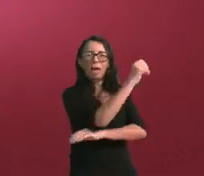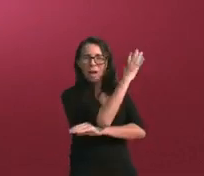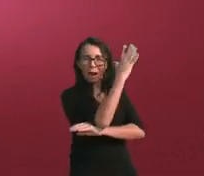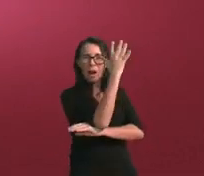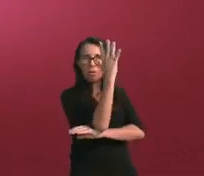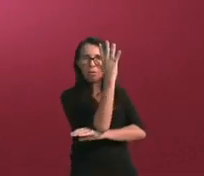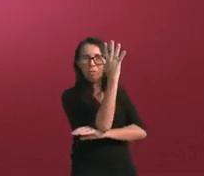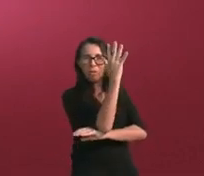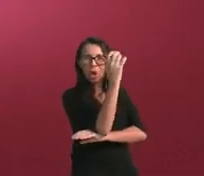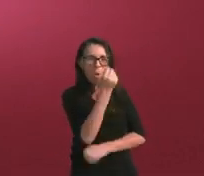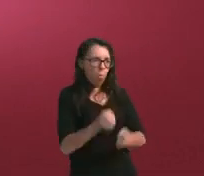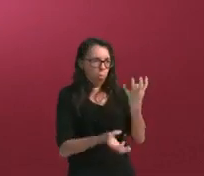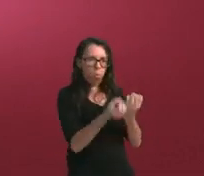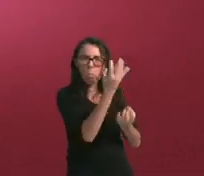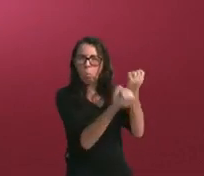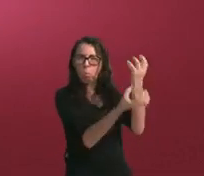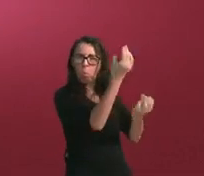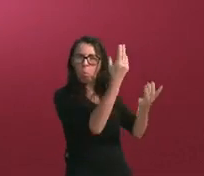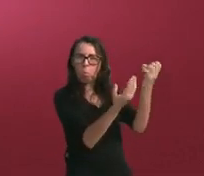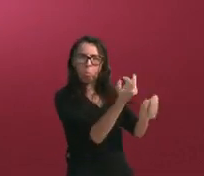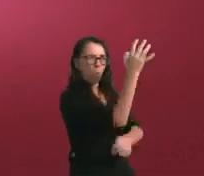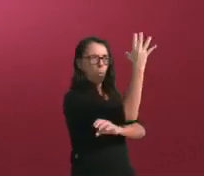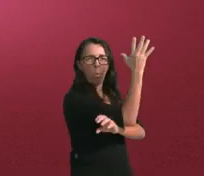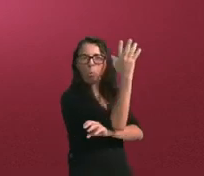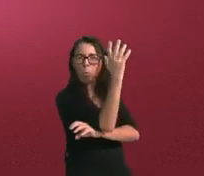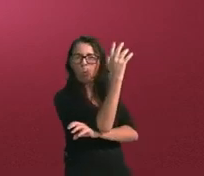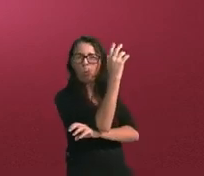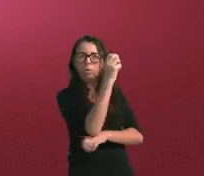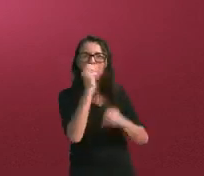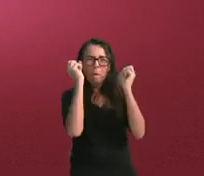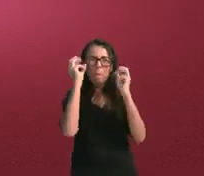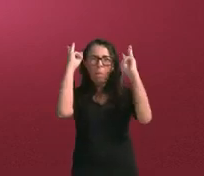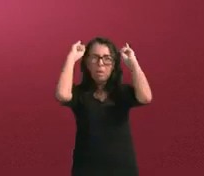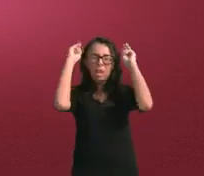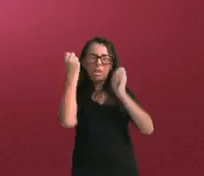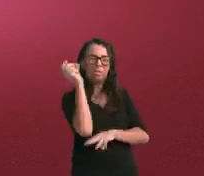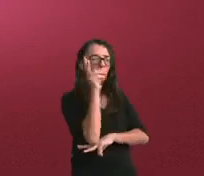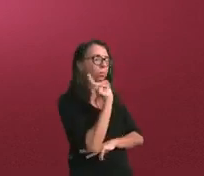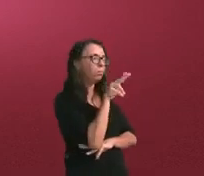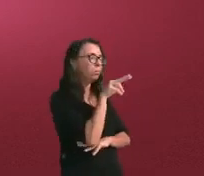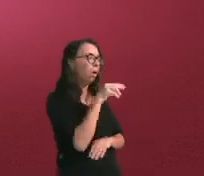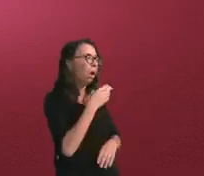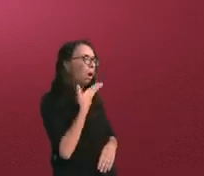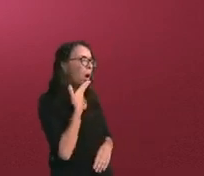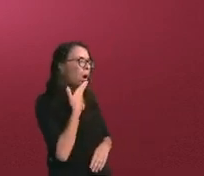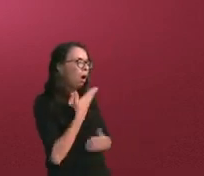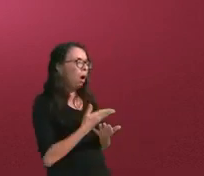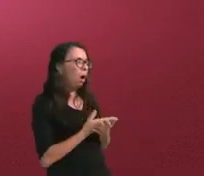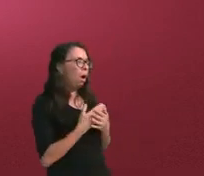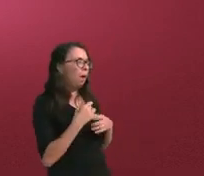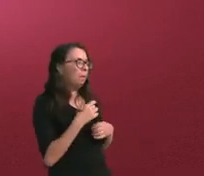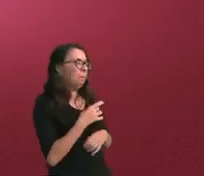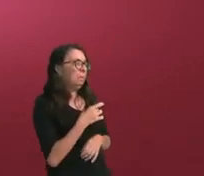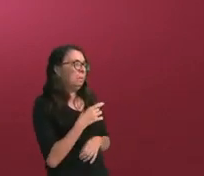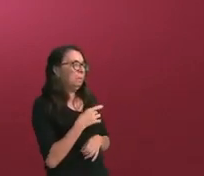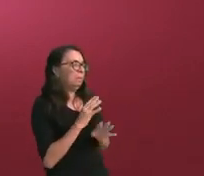servindo. Isso acontece comigo e com você também. Deve acontecer comigo e com você também.